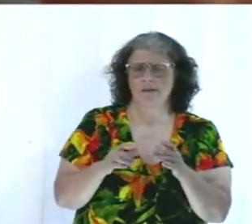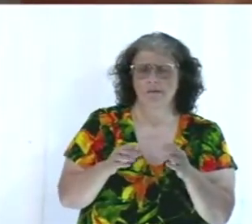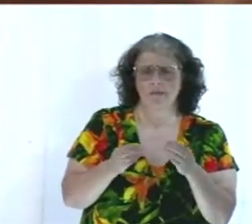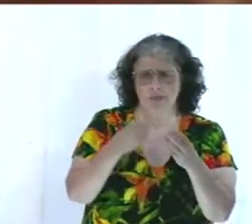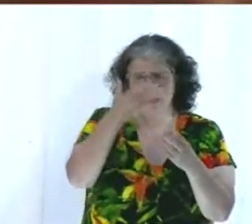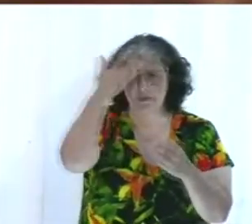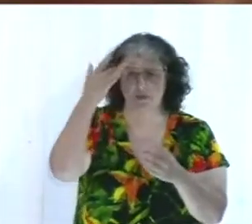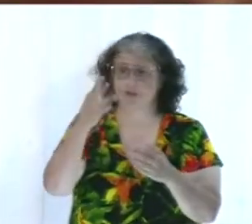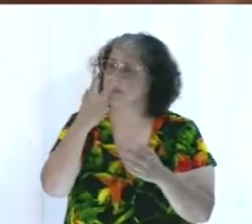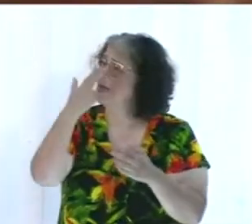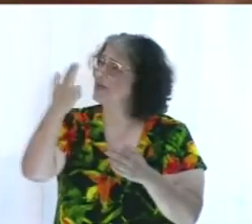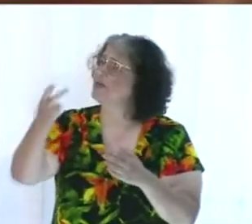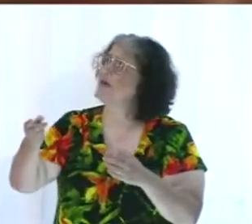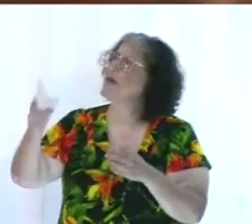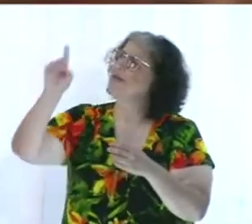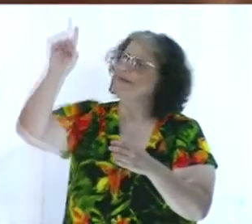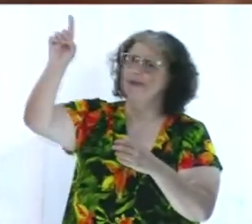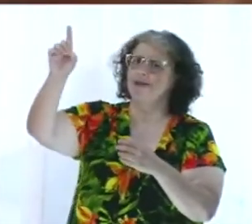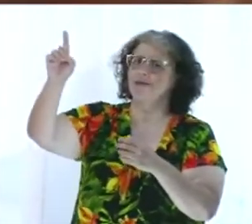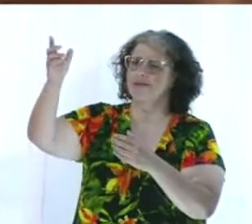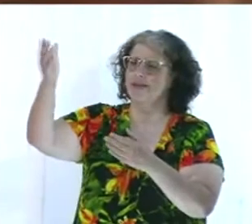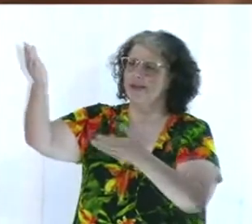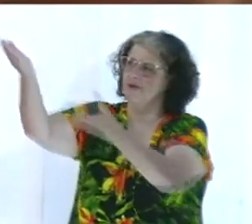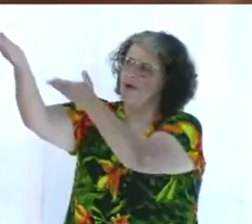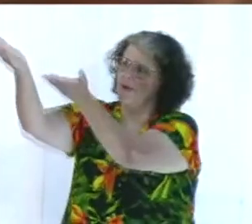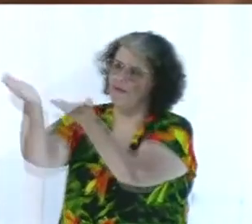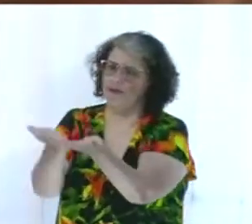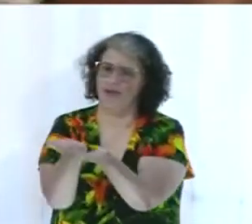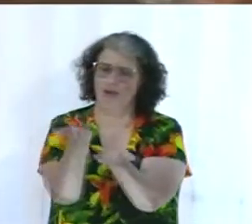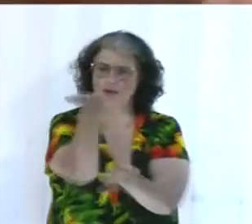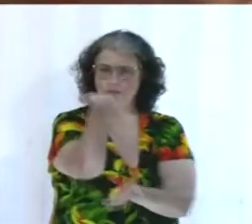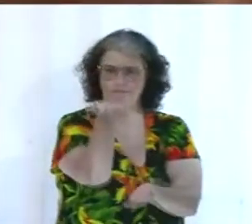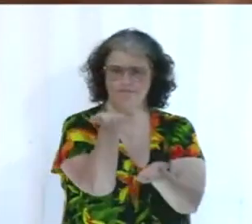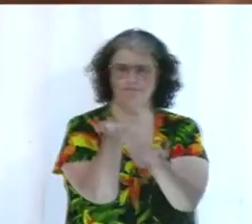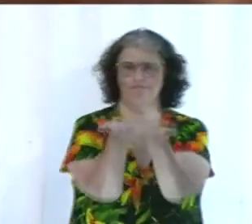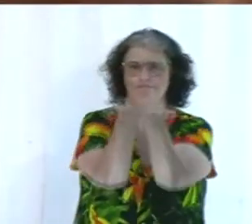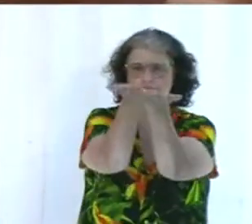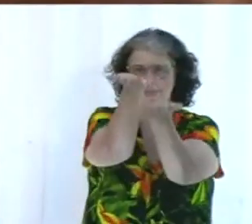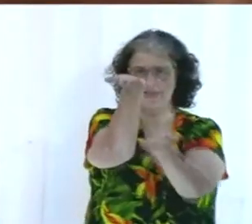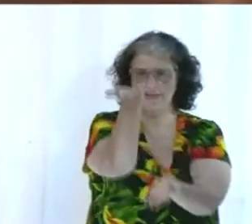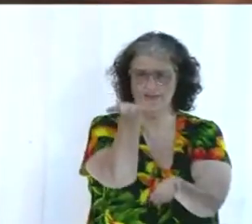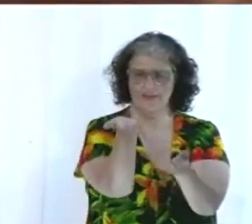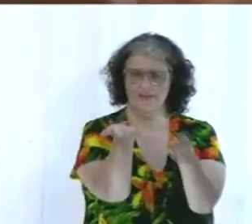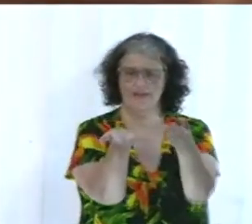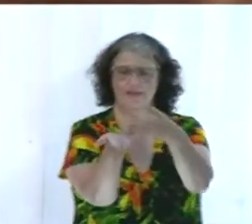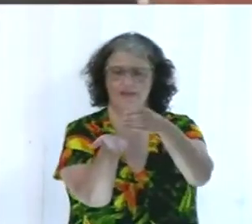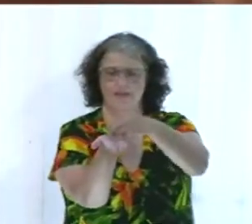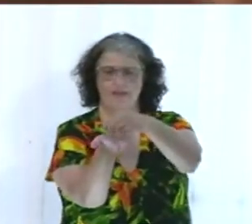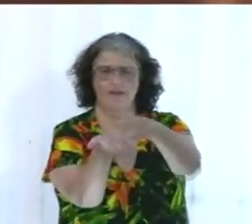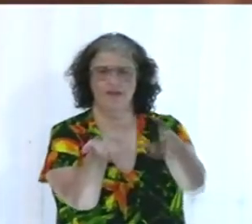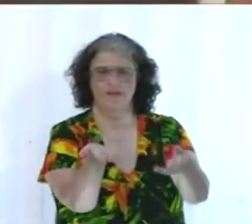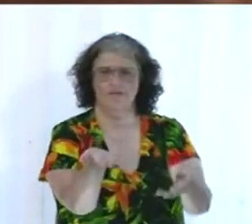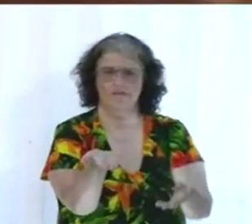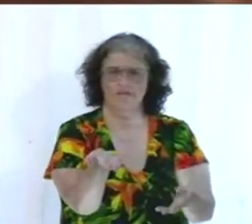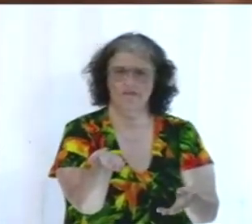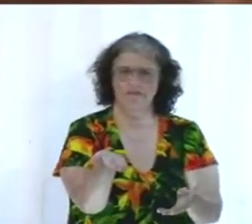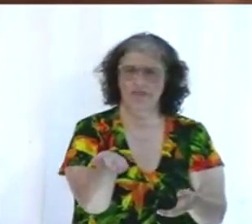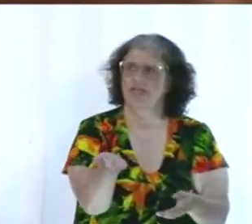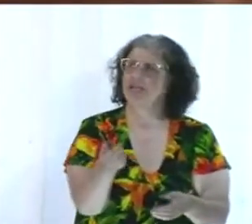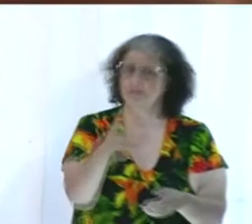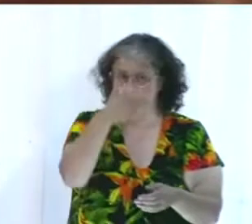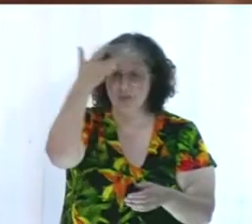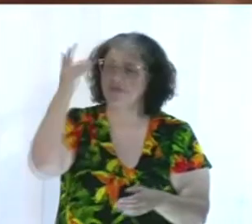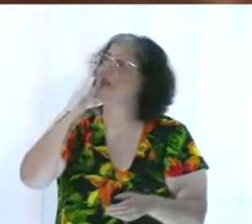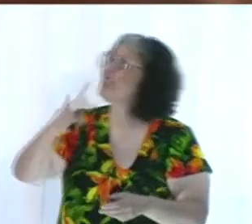evangelho diz que seja feita a tua vontade, assim na terra como no céu, não como o outro evangelho que diz eu determino, eu ordeno e o Senhor é obrigado